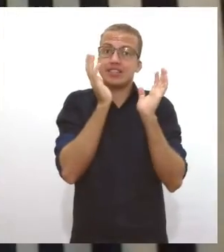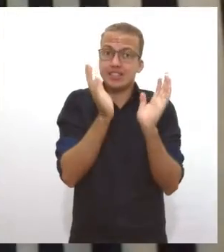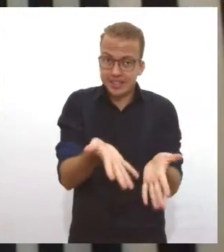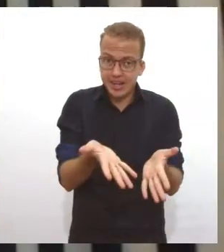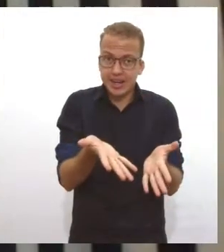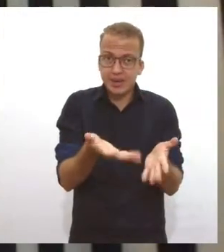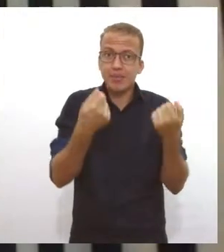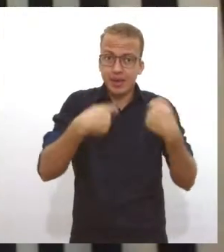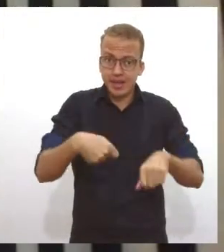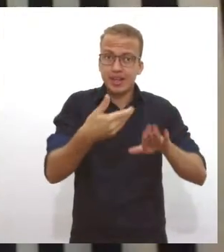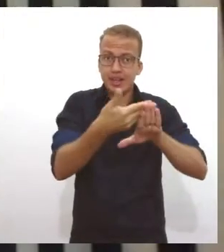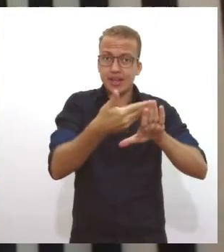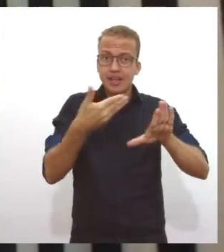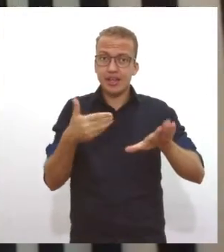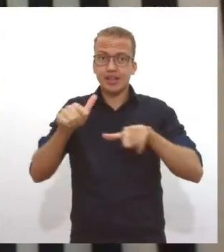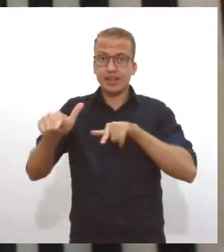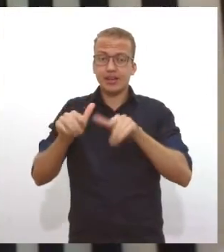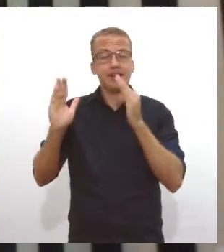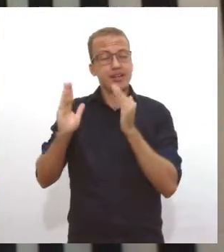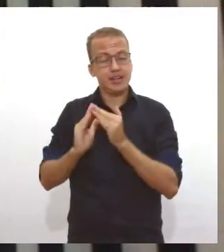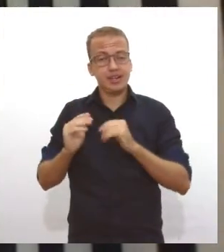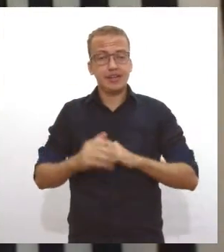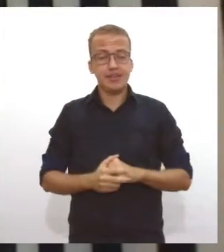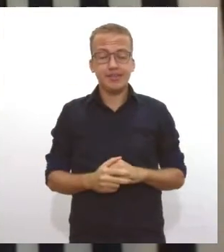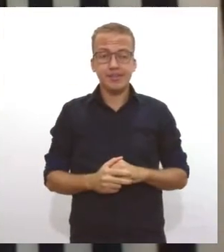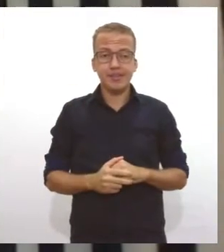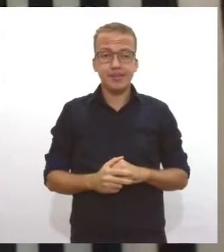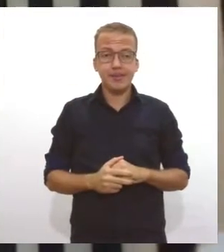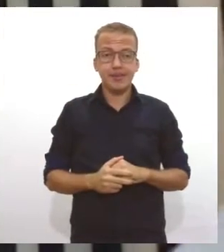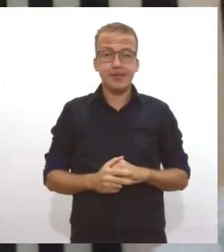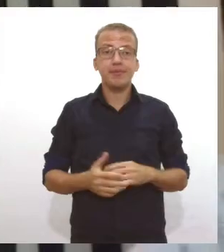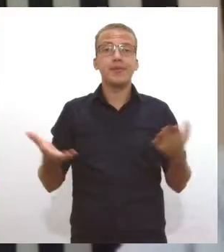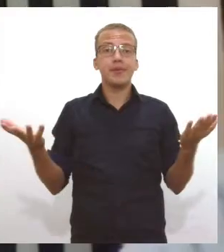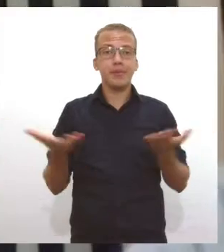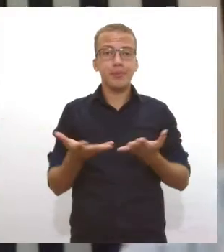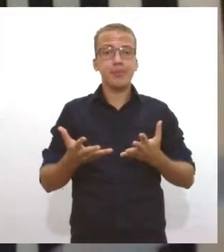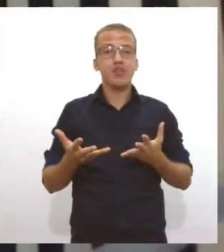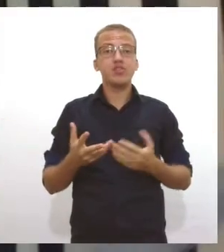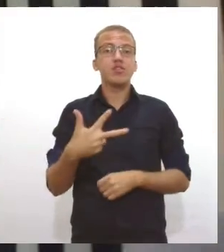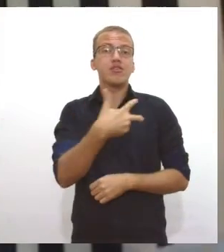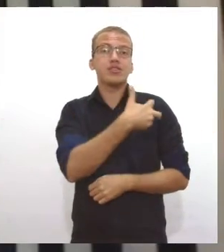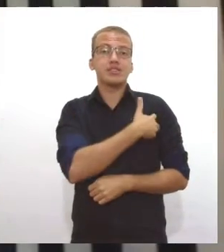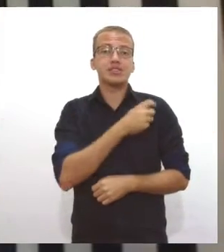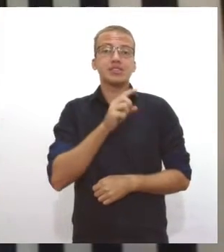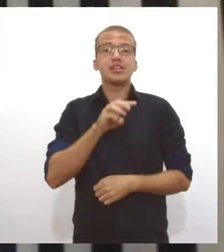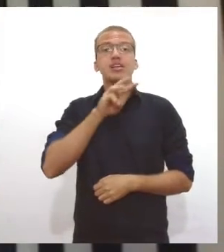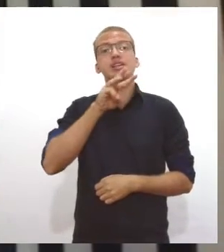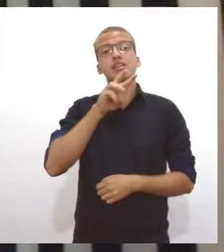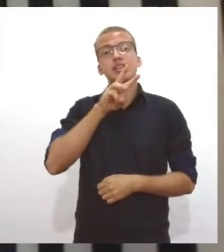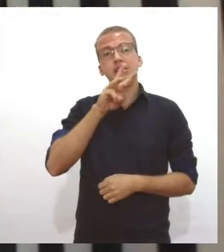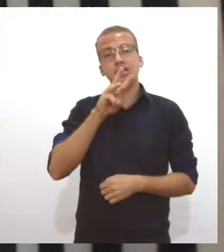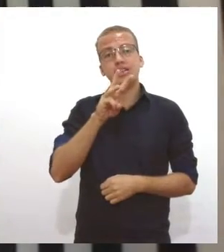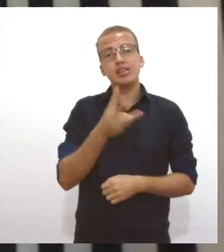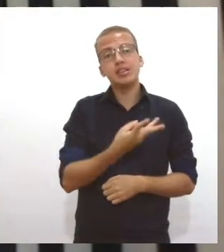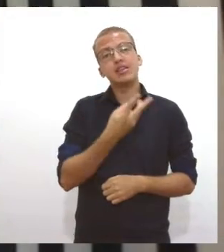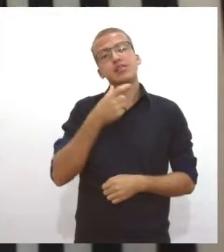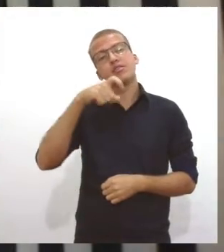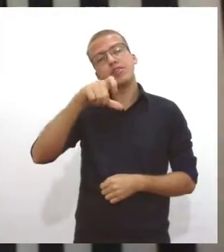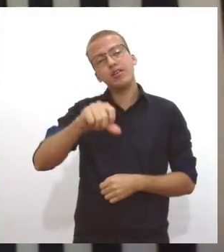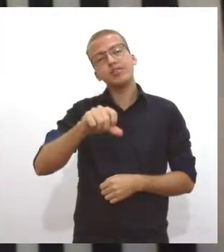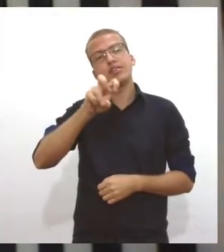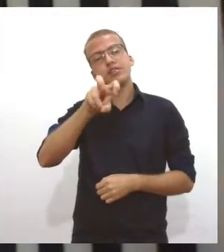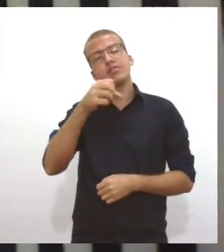um e é nós já temos vacinadas hoje 3958 gestantes no